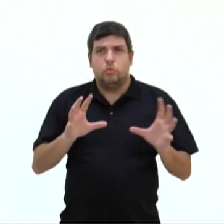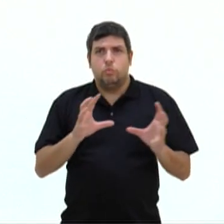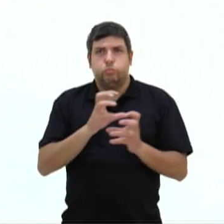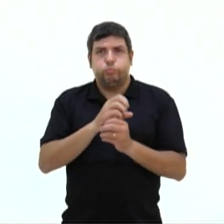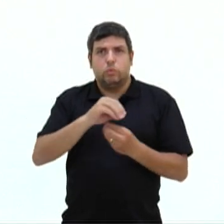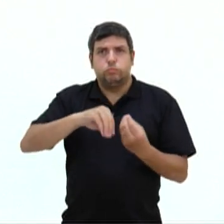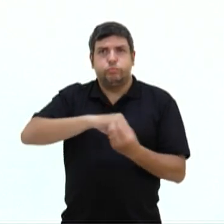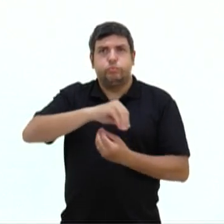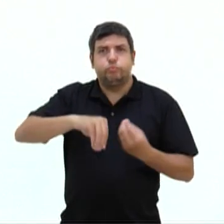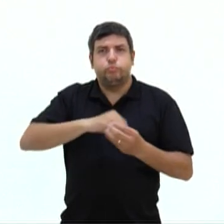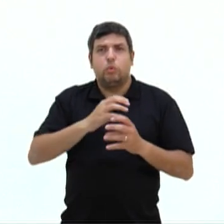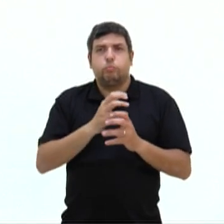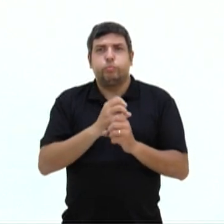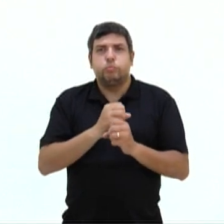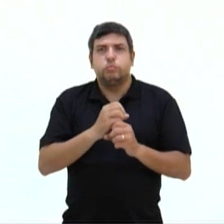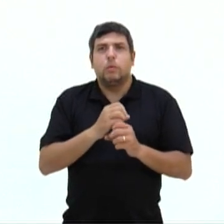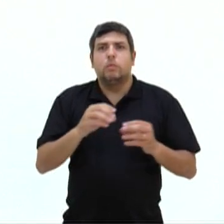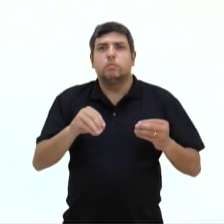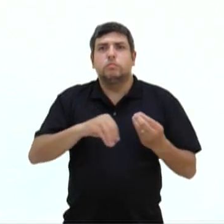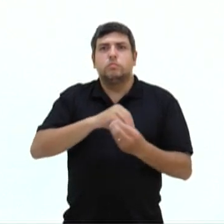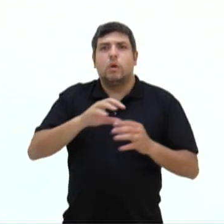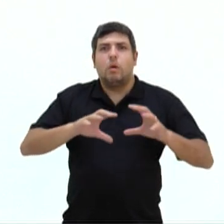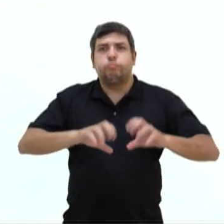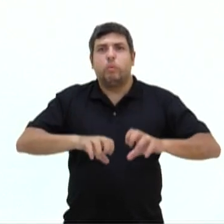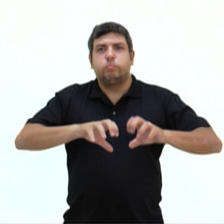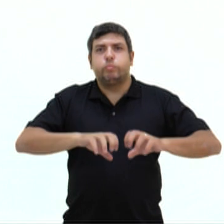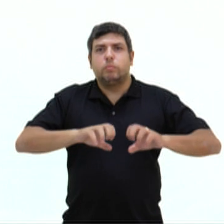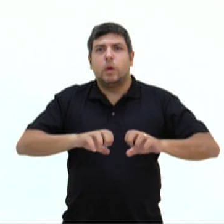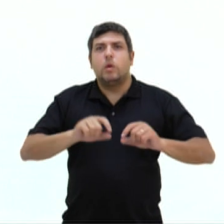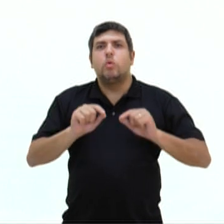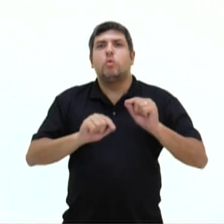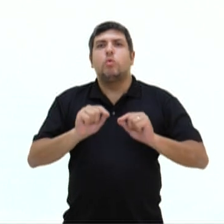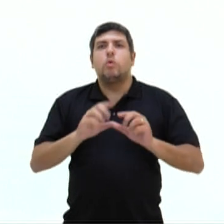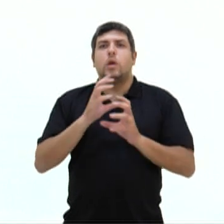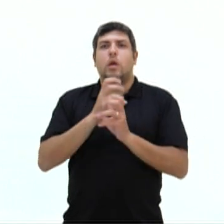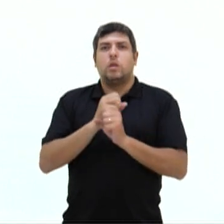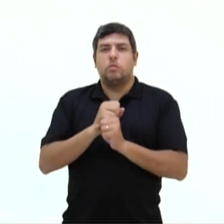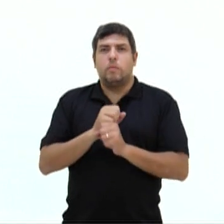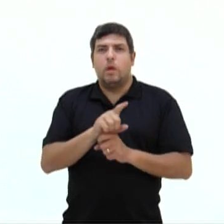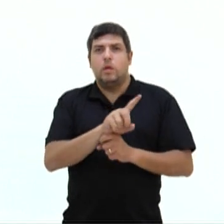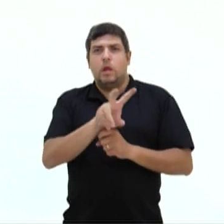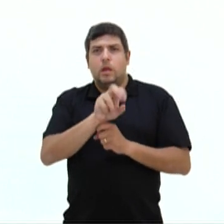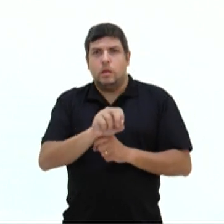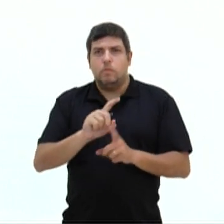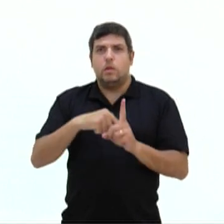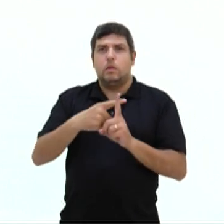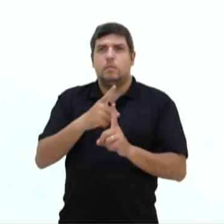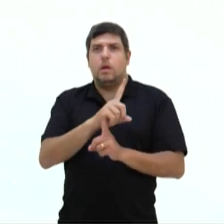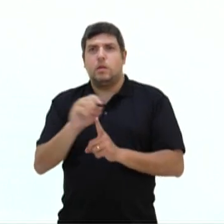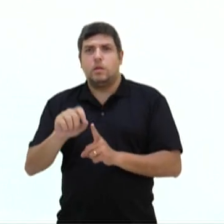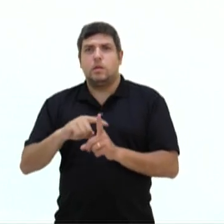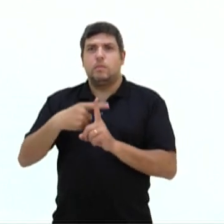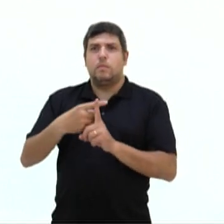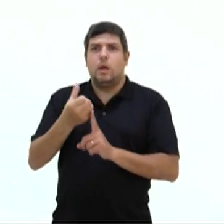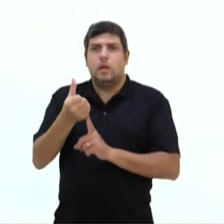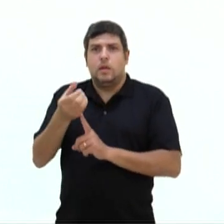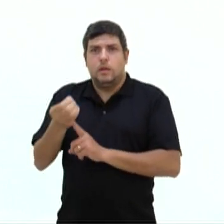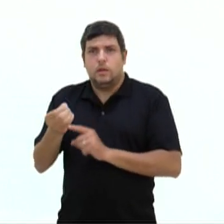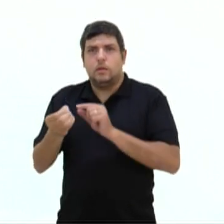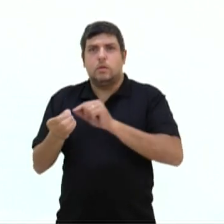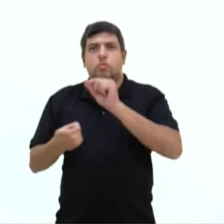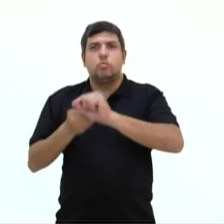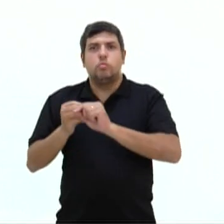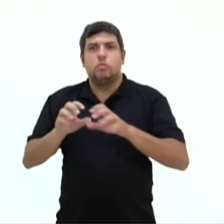é a soma de todos os ingredientes que a gente vai usar ali. Então, 150 mais 100 mais 60, a gente tem uma massa